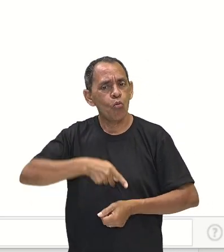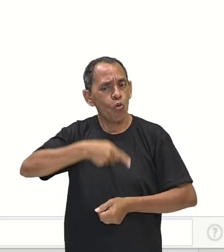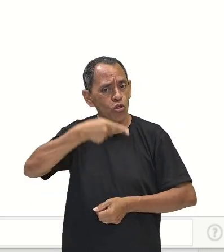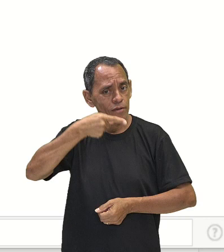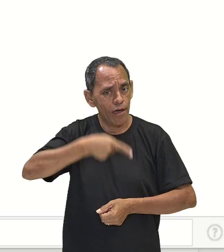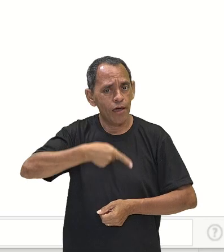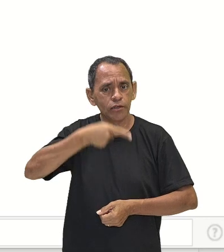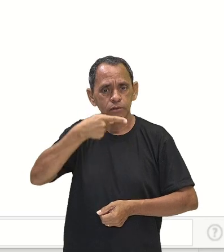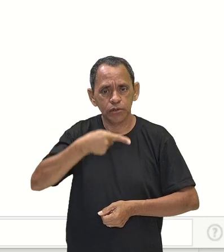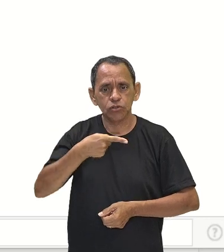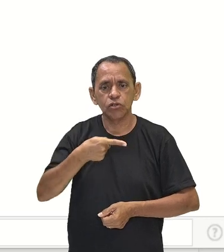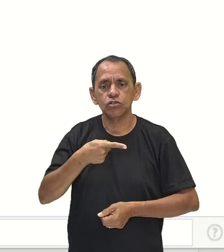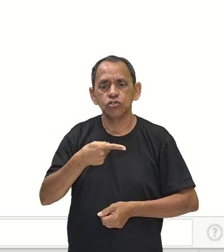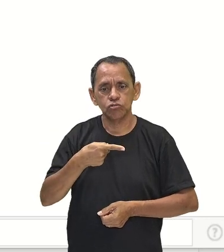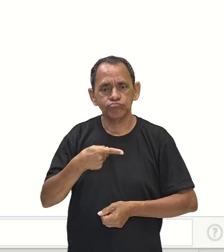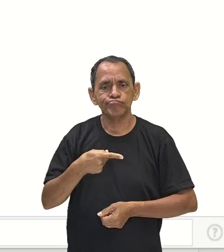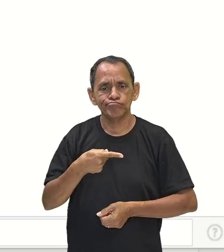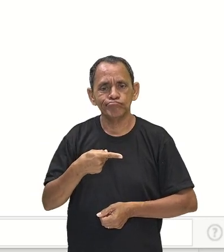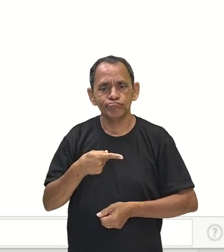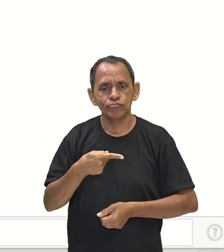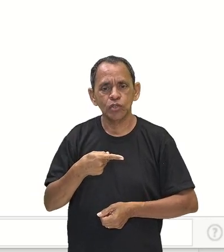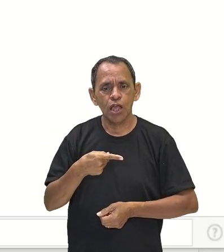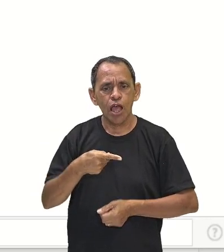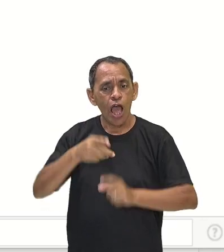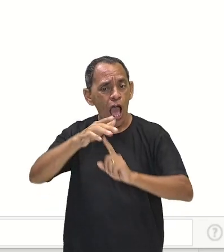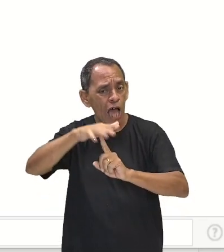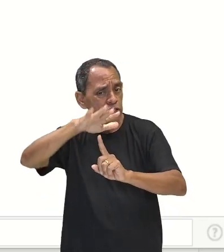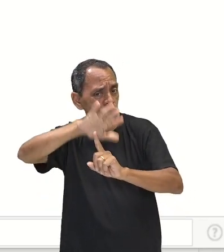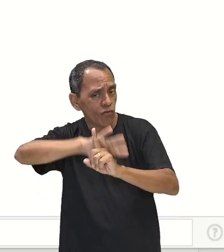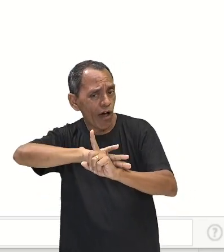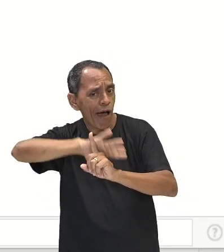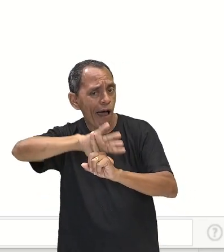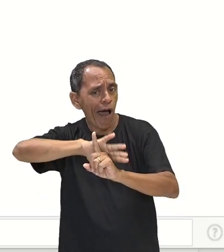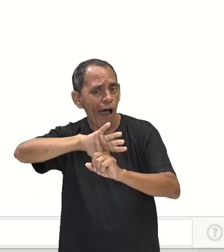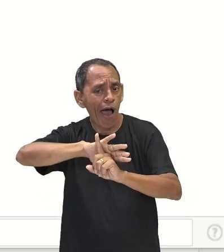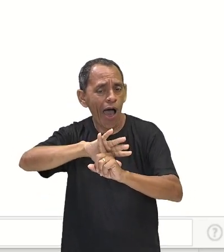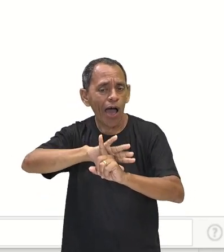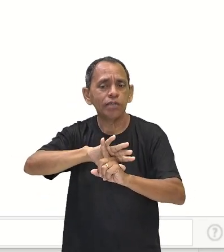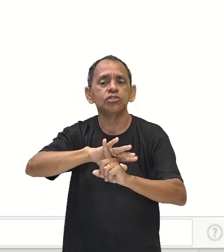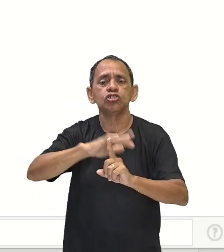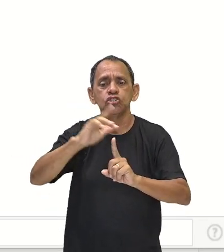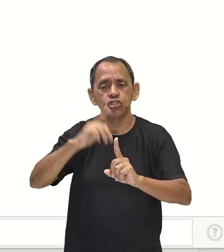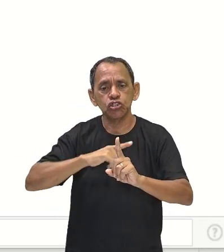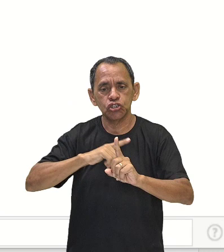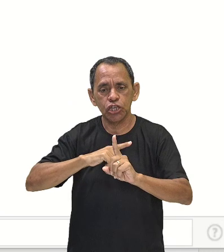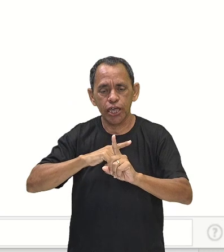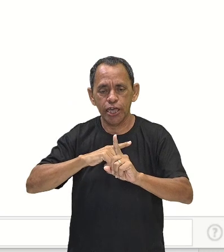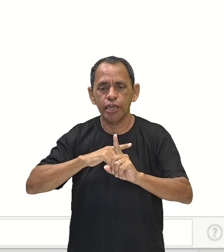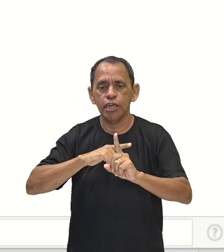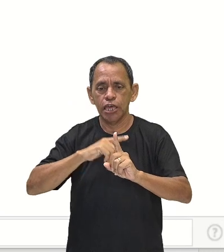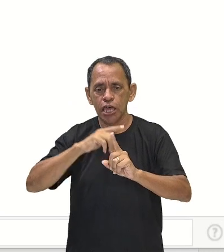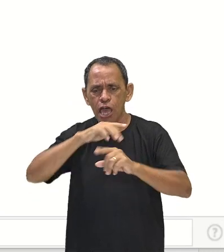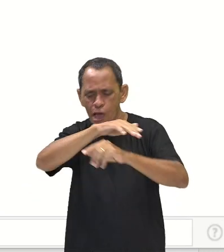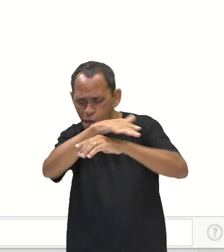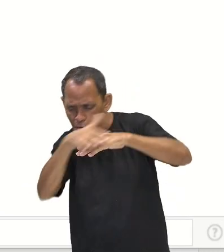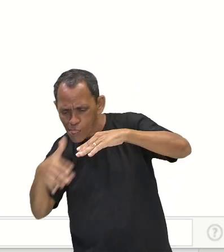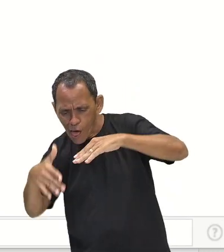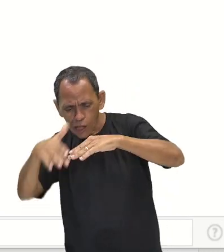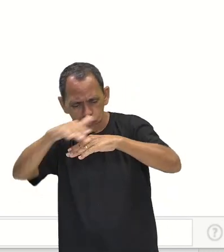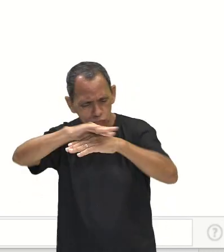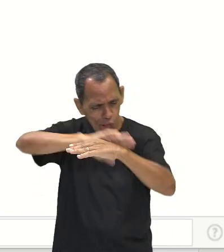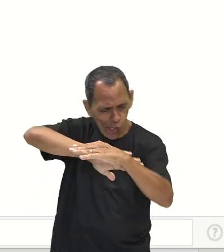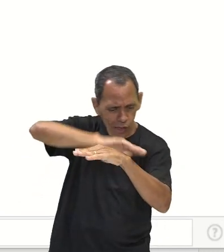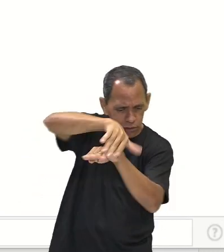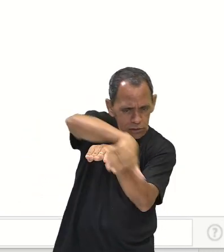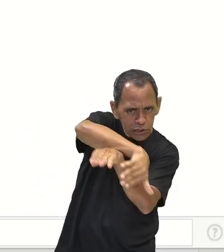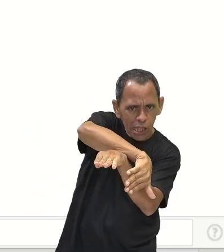platônico cujas faces são pentagonais. Ó, se nós